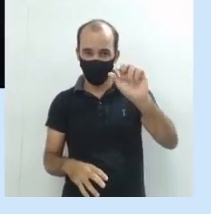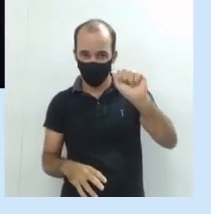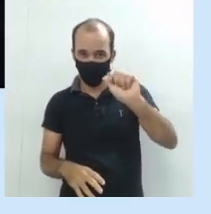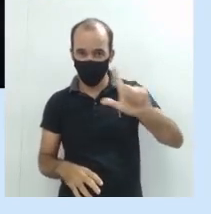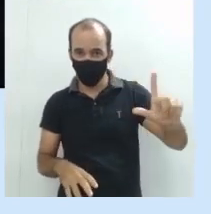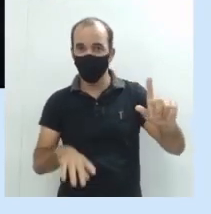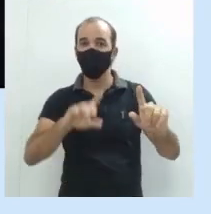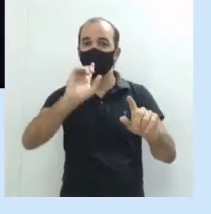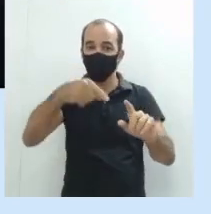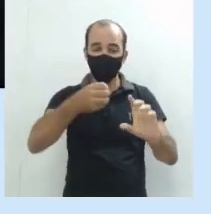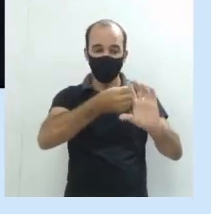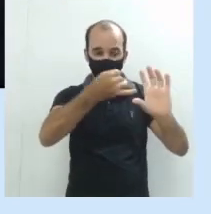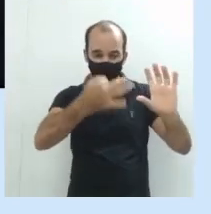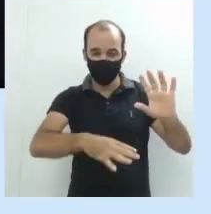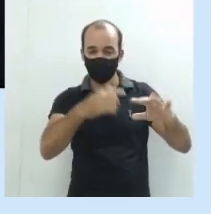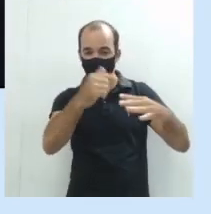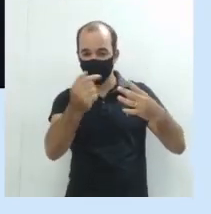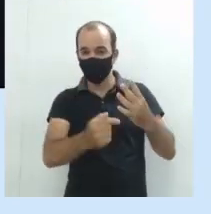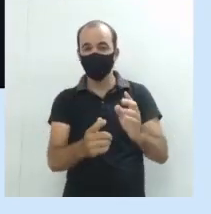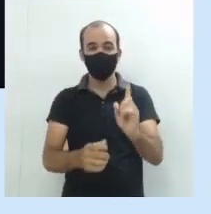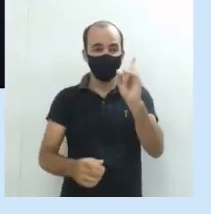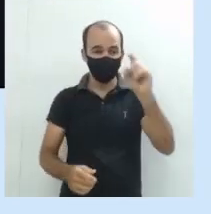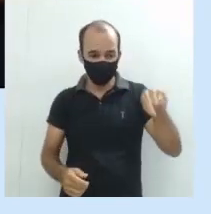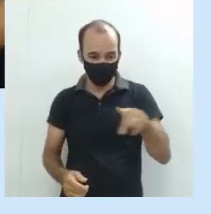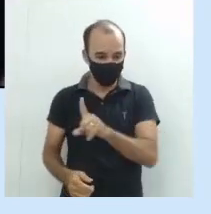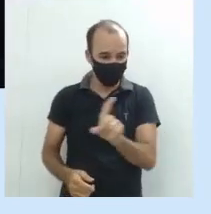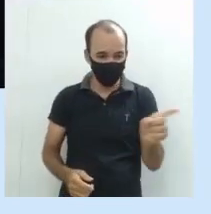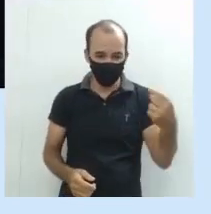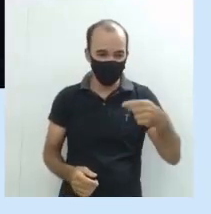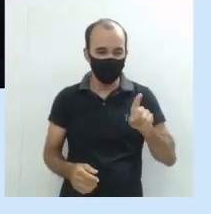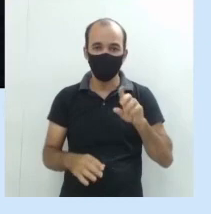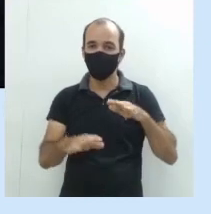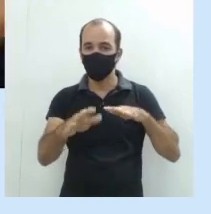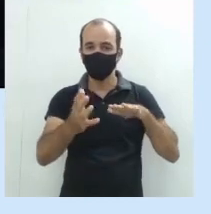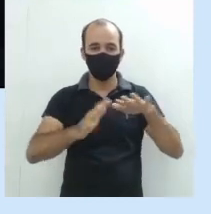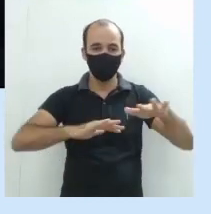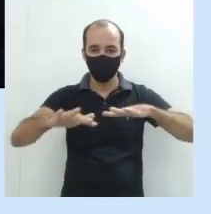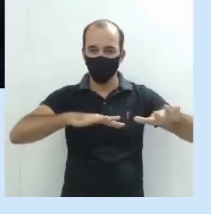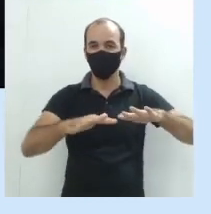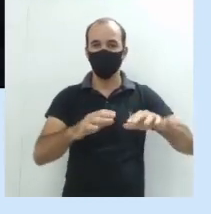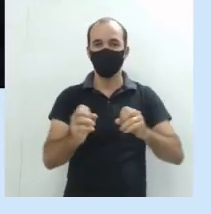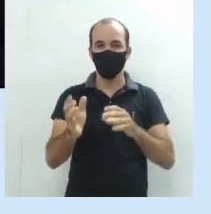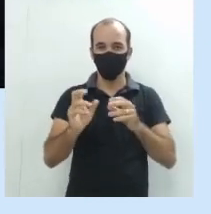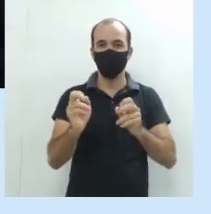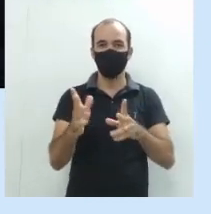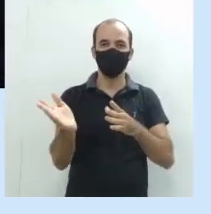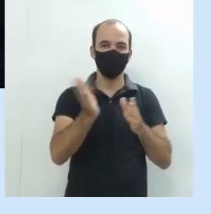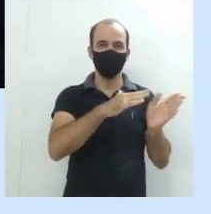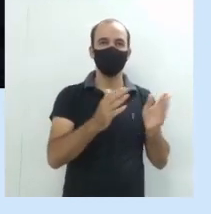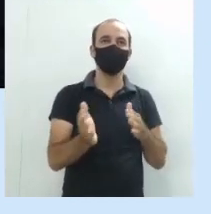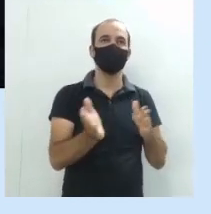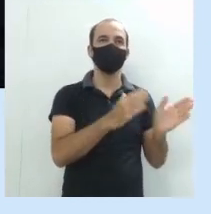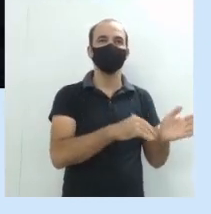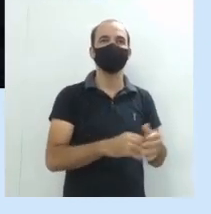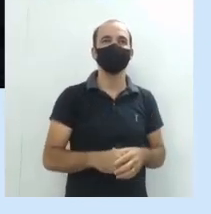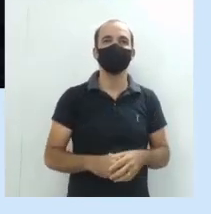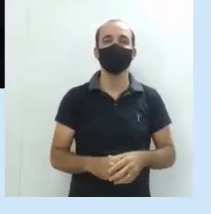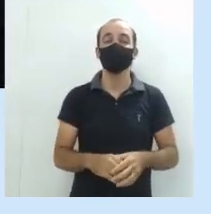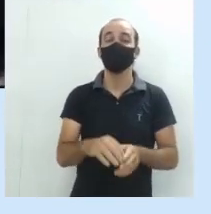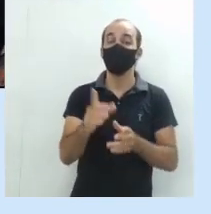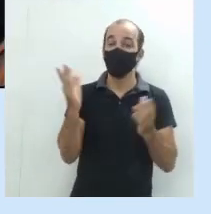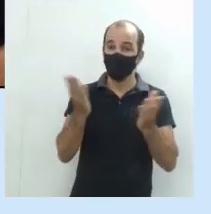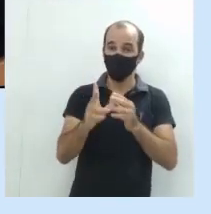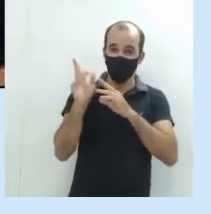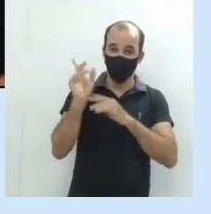vetorial, módulo, direção e sentido. Simbora, meu povo, estudar a cinemática